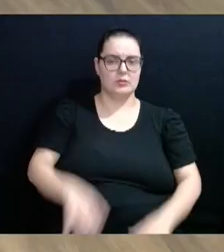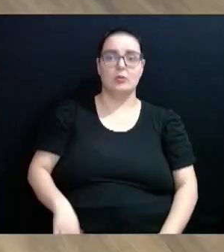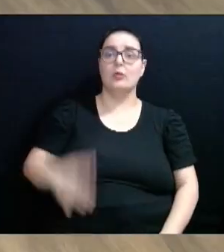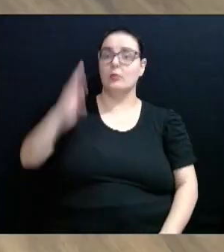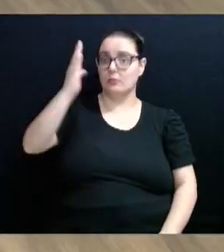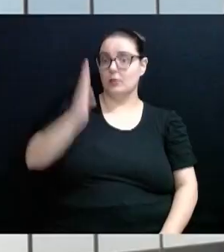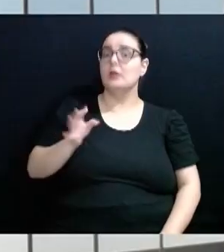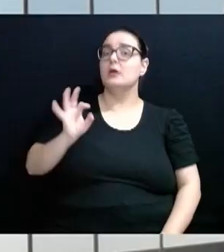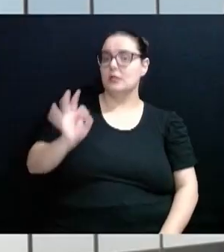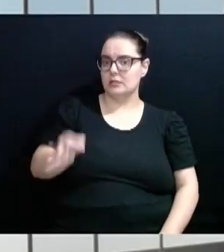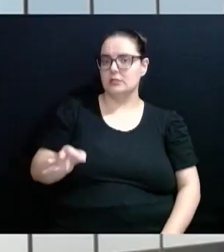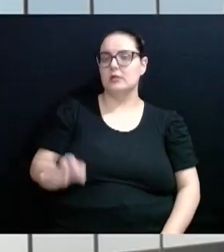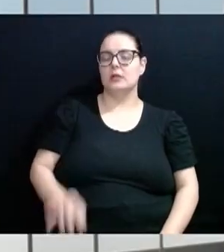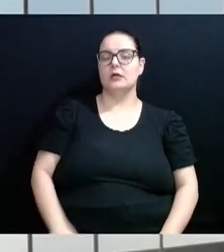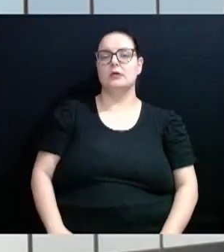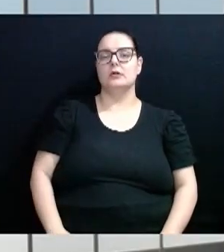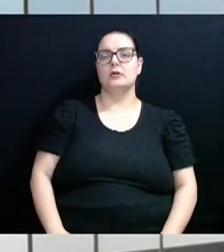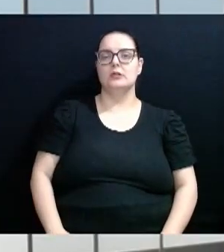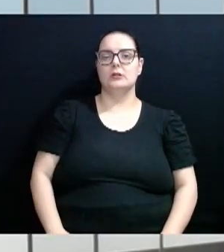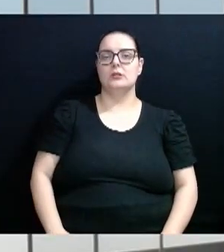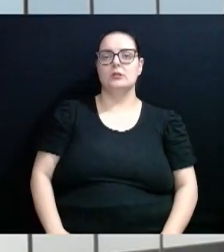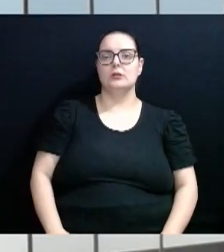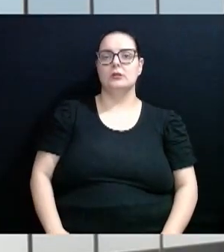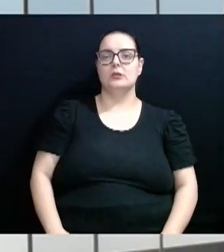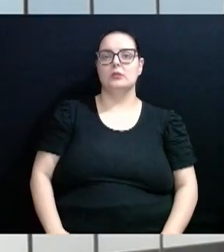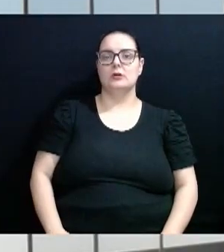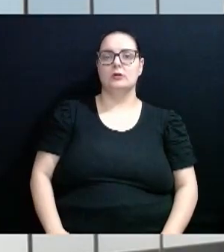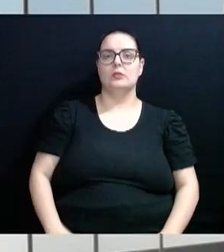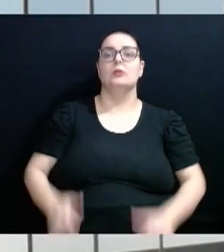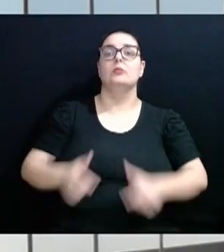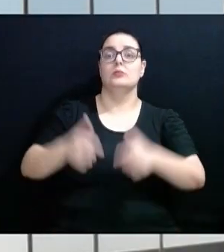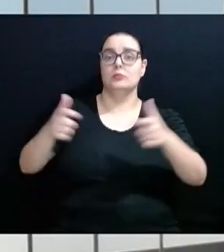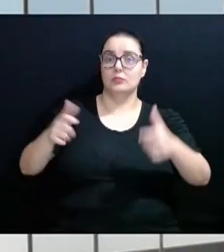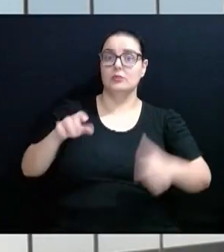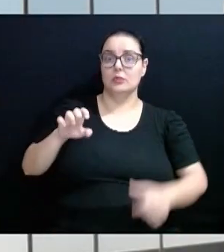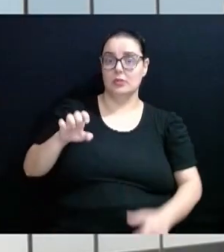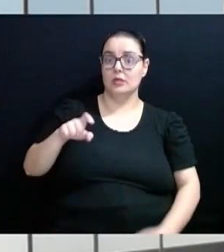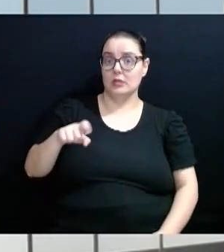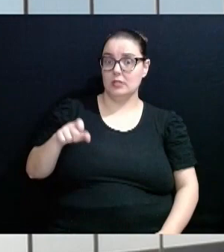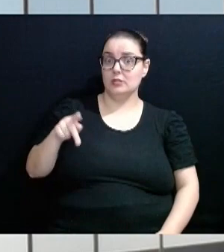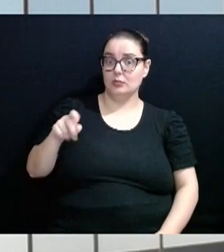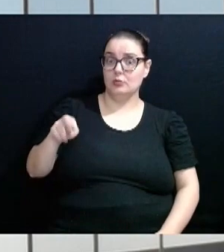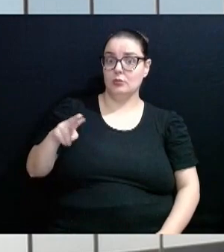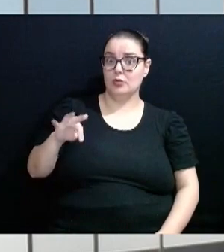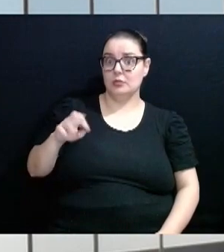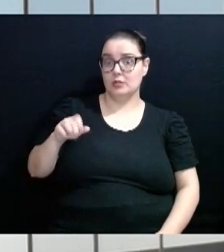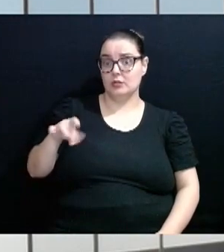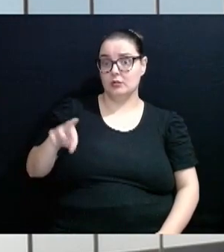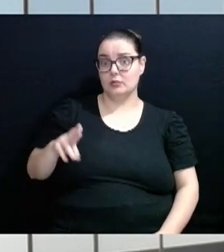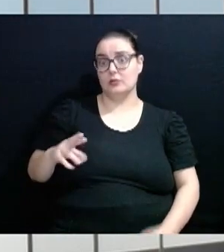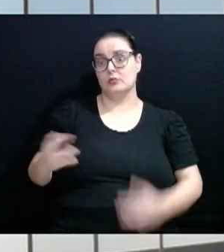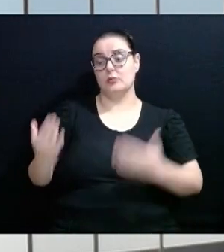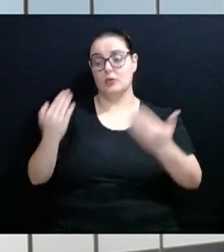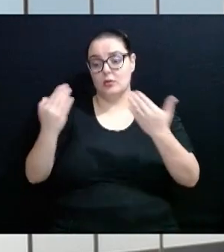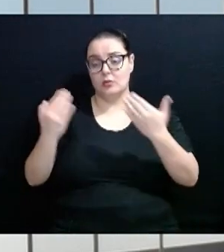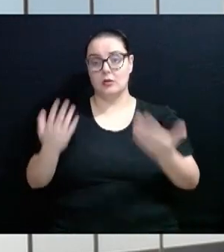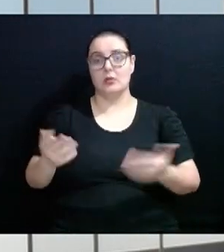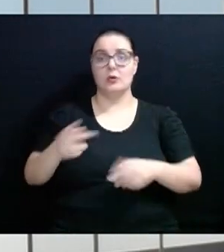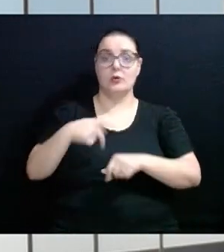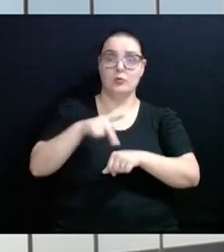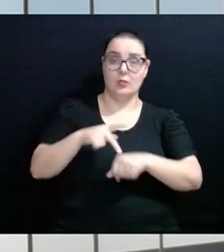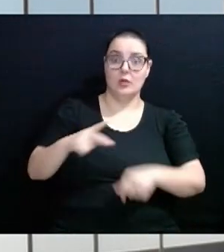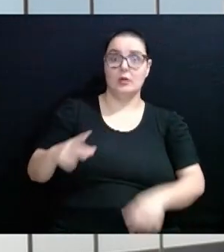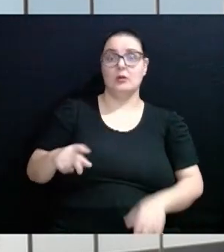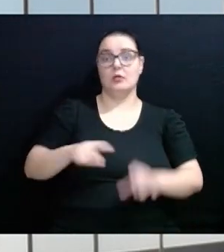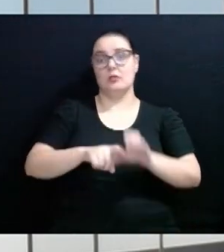exatamente um grande exportador, quando você considera como país individualmente.